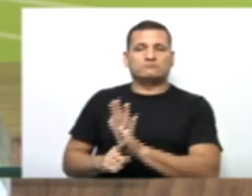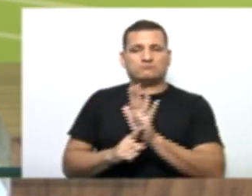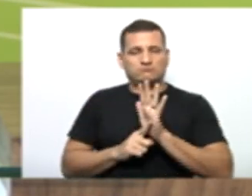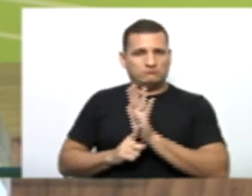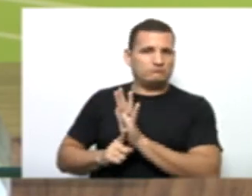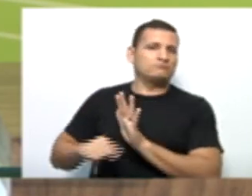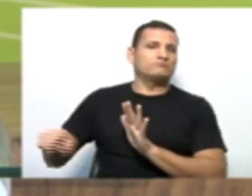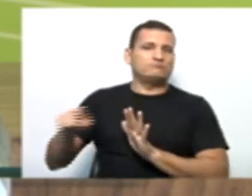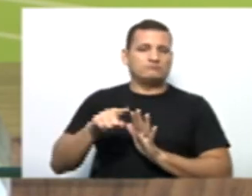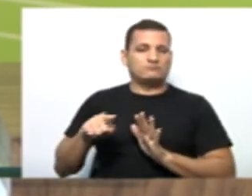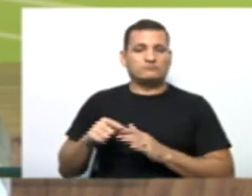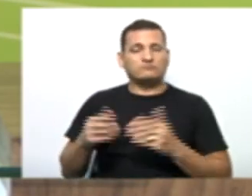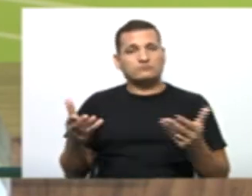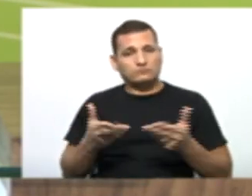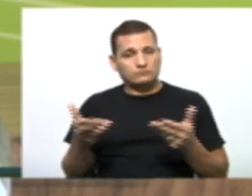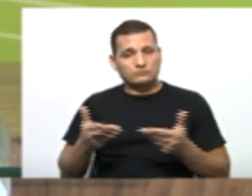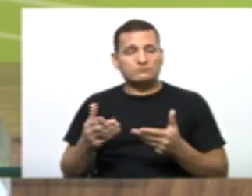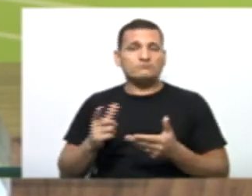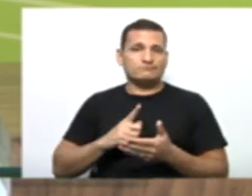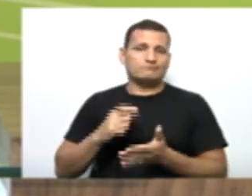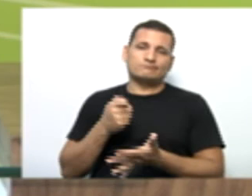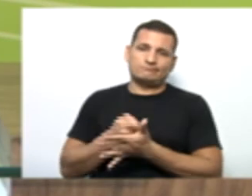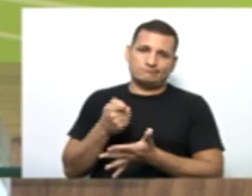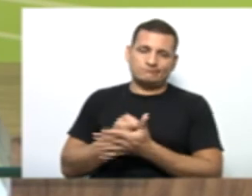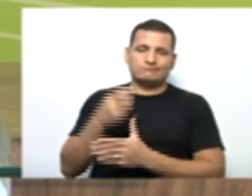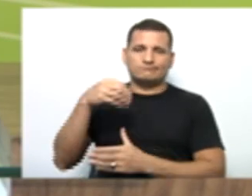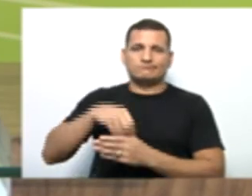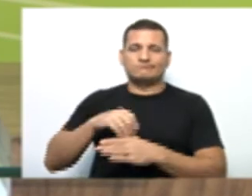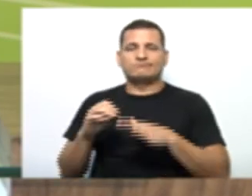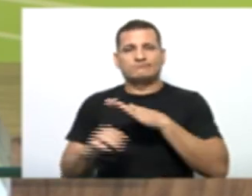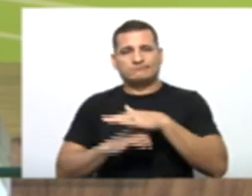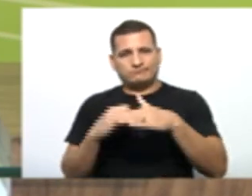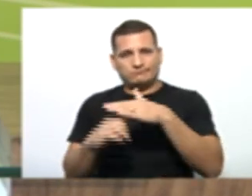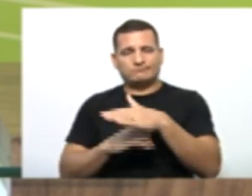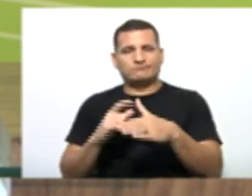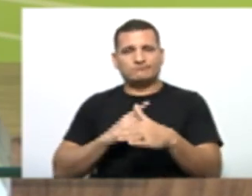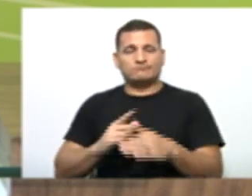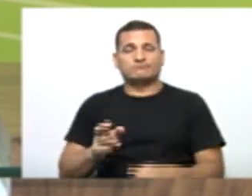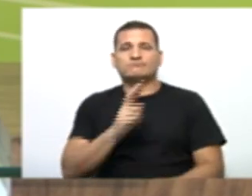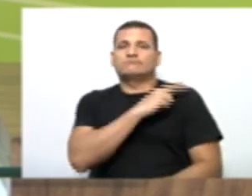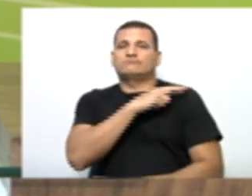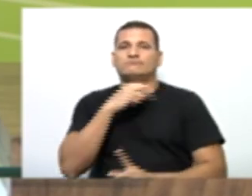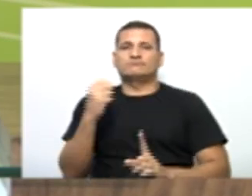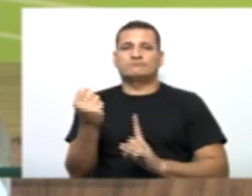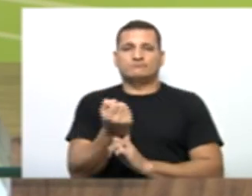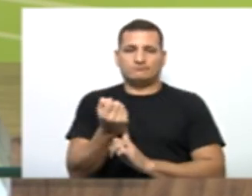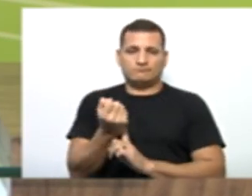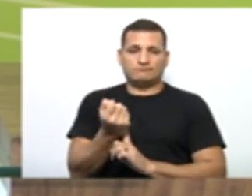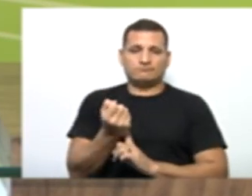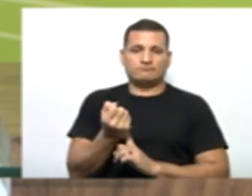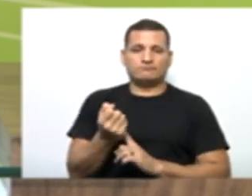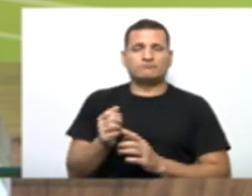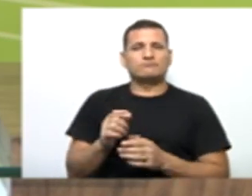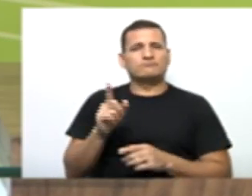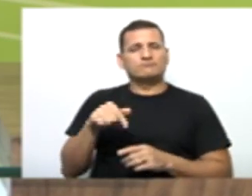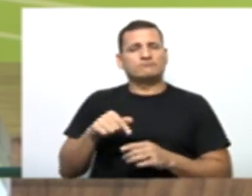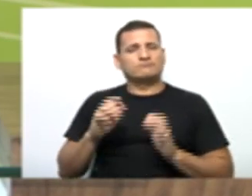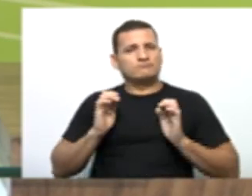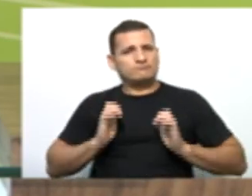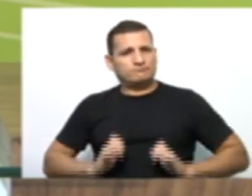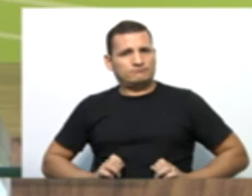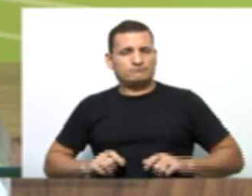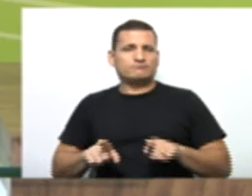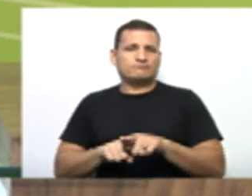envolvidos. Hoje em dia é bastante cobrado também das empresas a responsabilidade social. Ou seja, uma perspectiva ética também